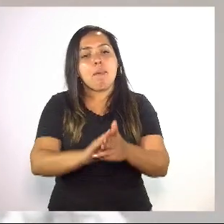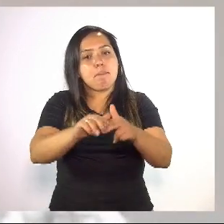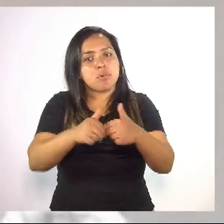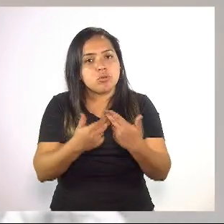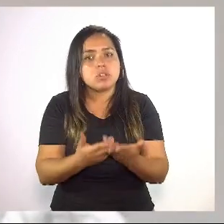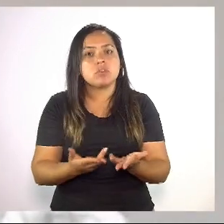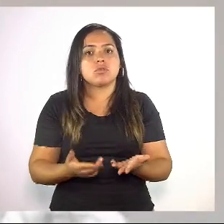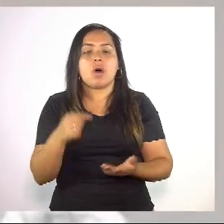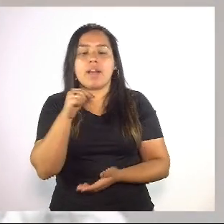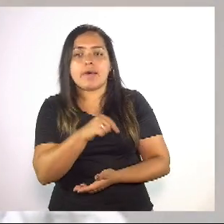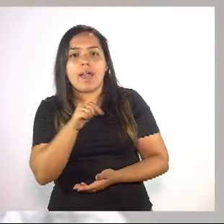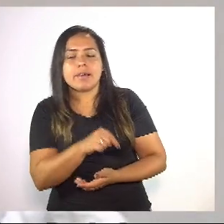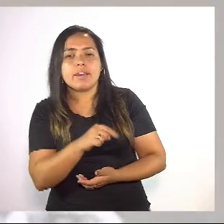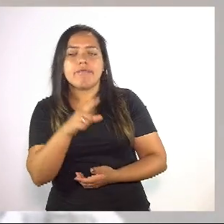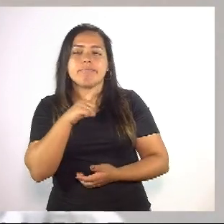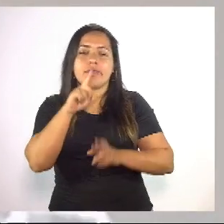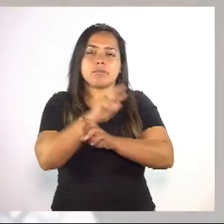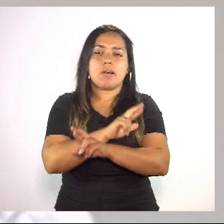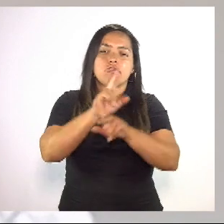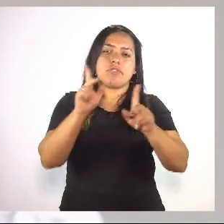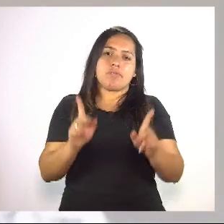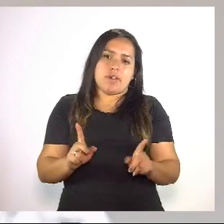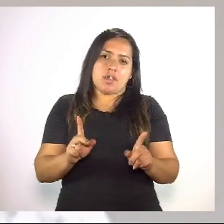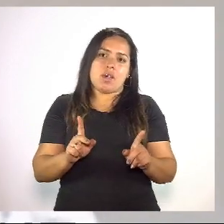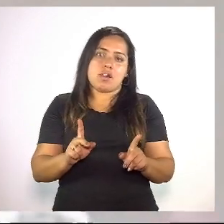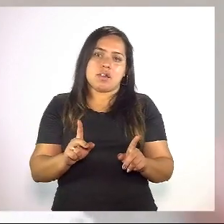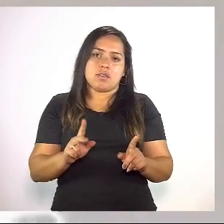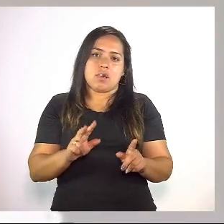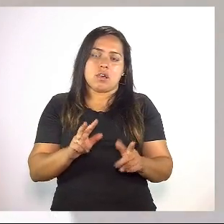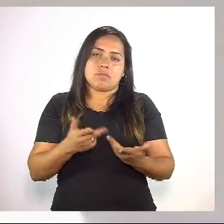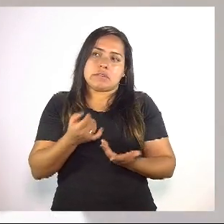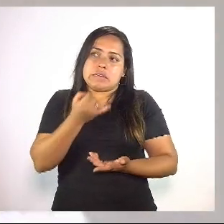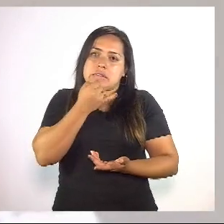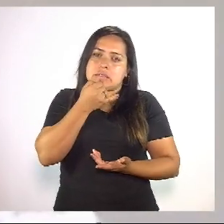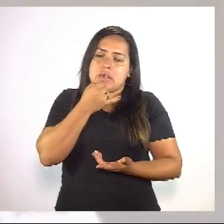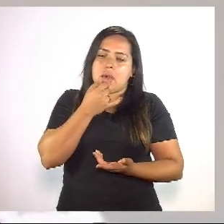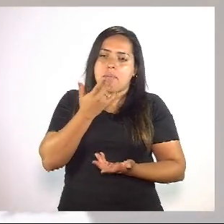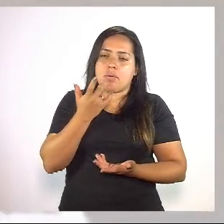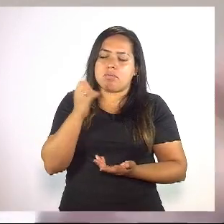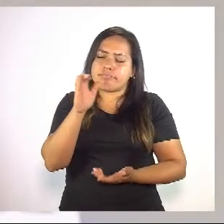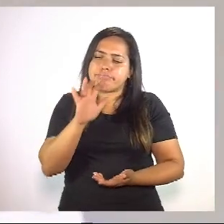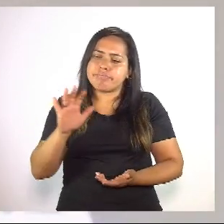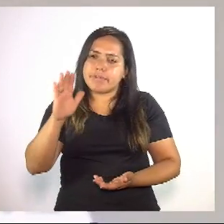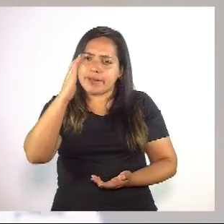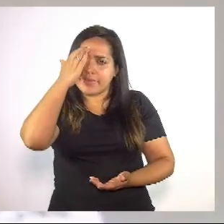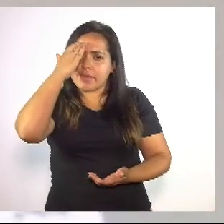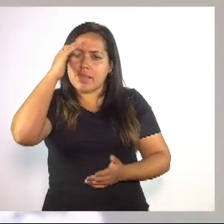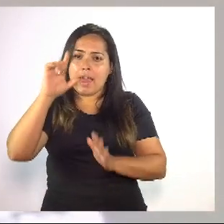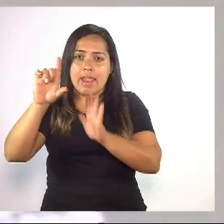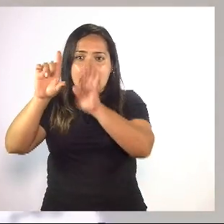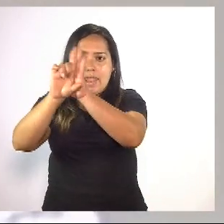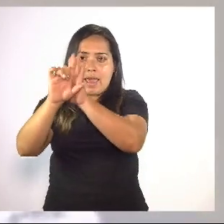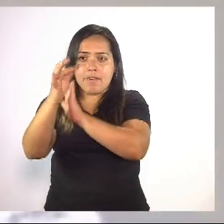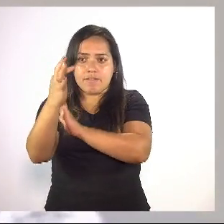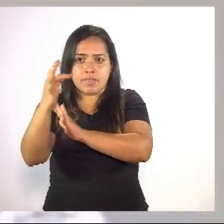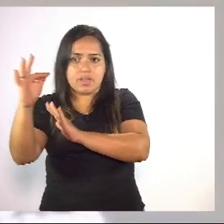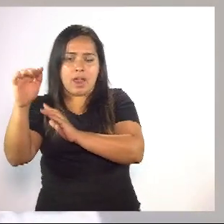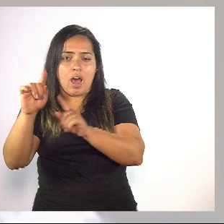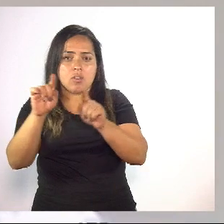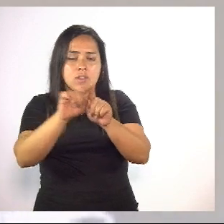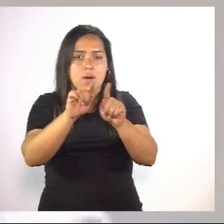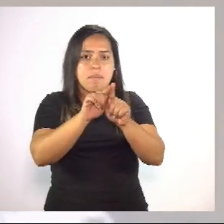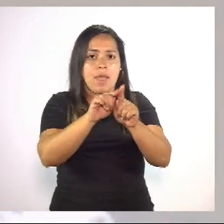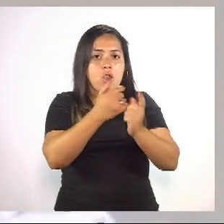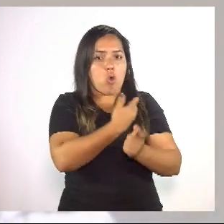uma diferença de posicionamento entre o Executivo Estadual e o TCE, que